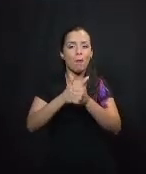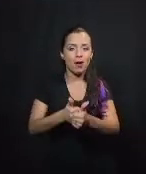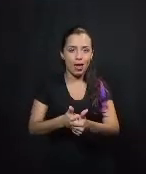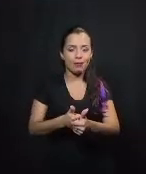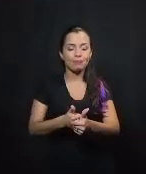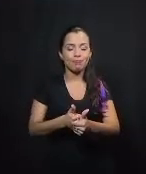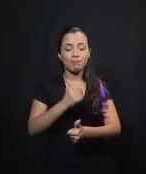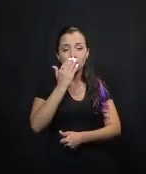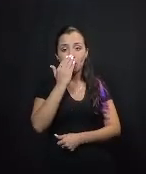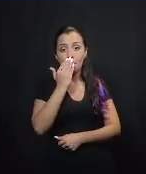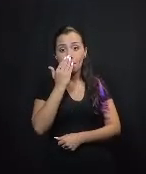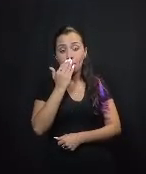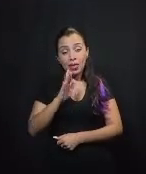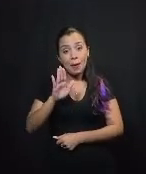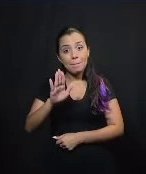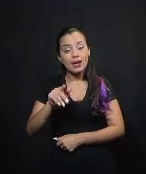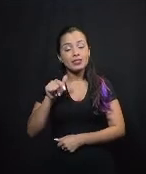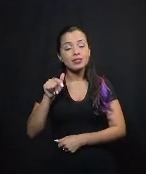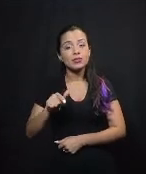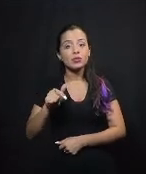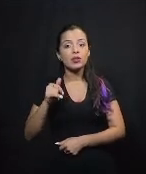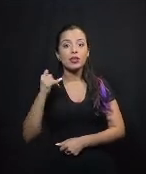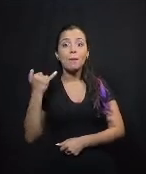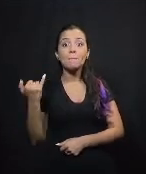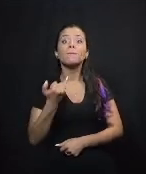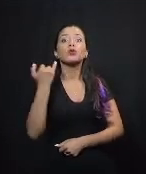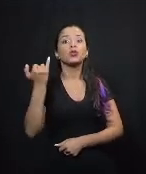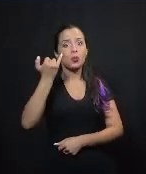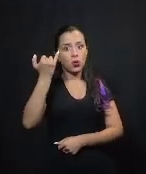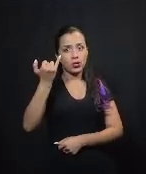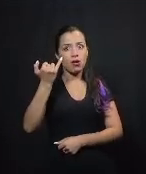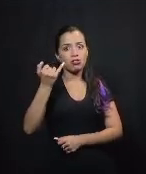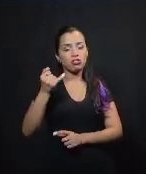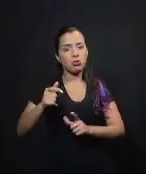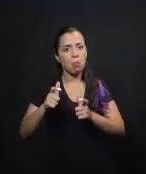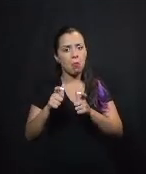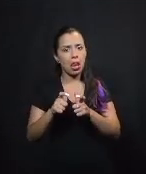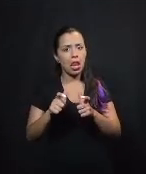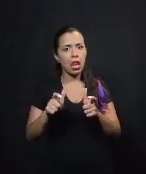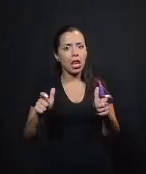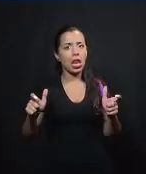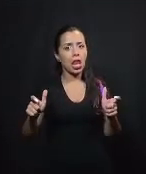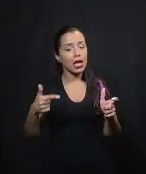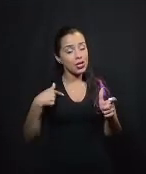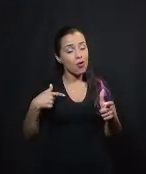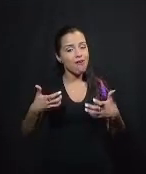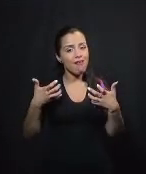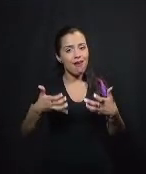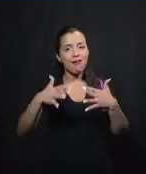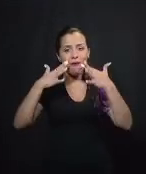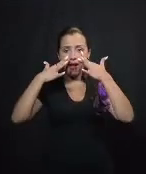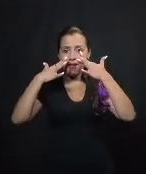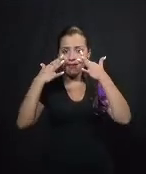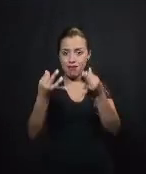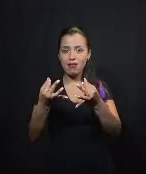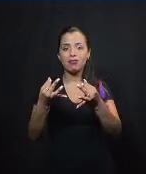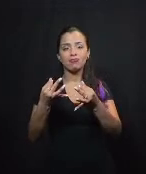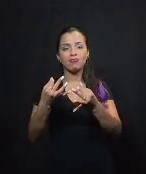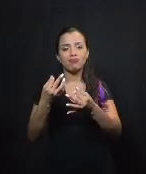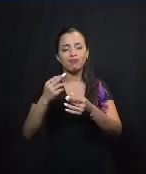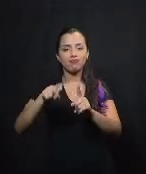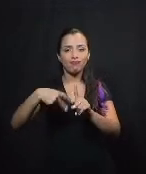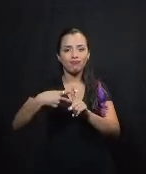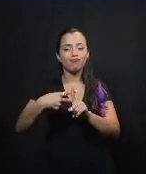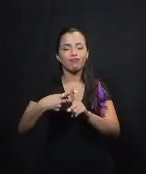mais ou menos sabida, mas eu tenho que enfatizar. É importante porque em todo mundo, mas em todo